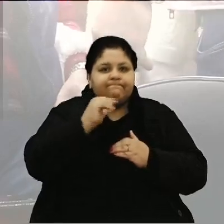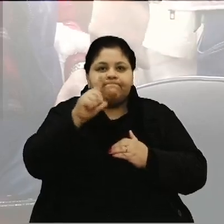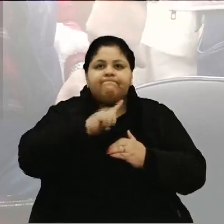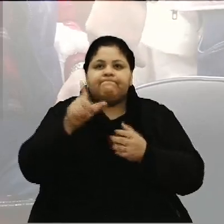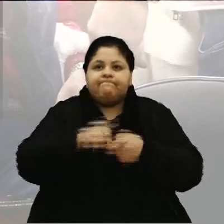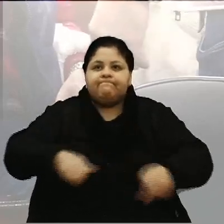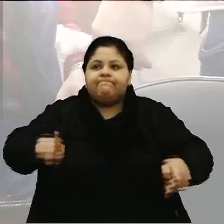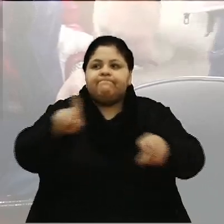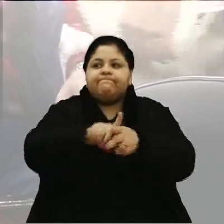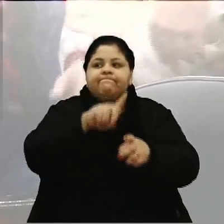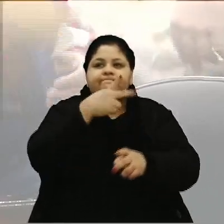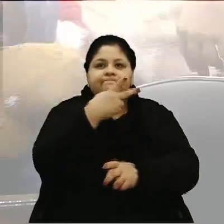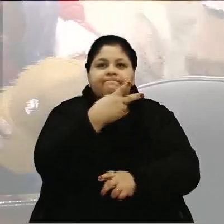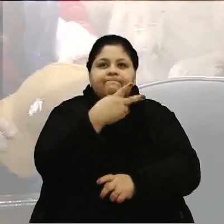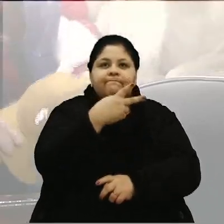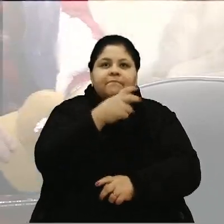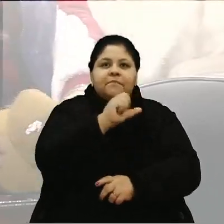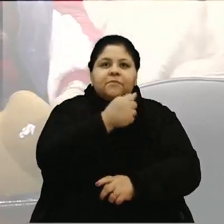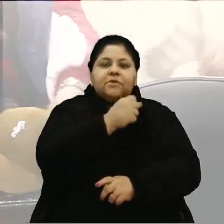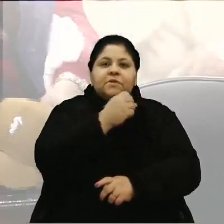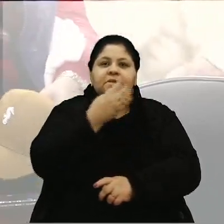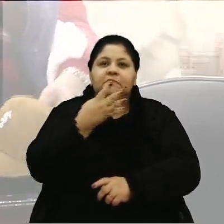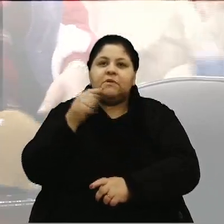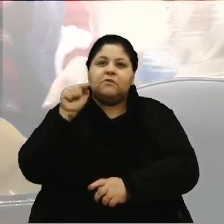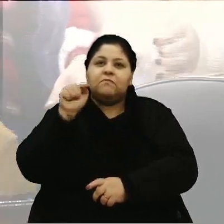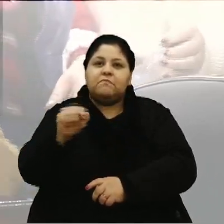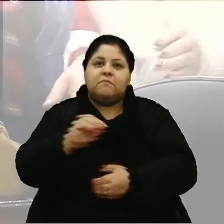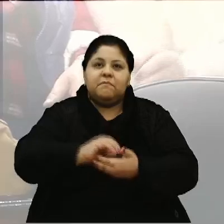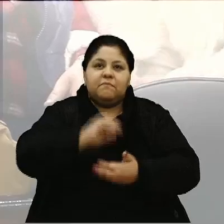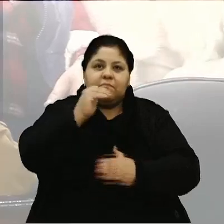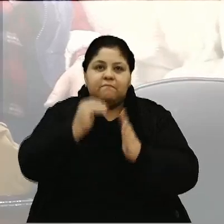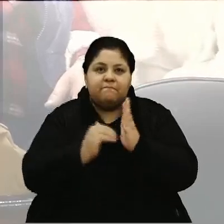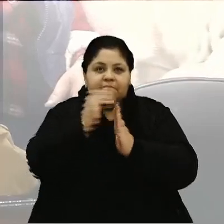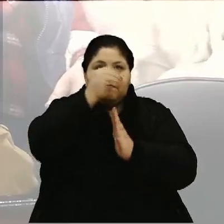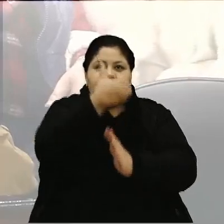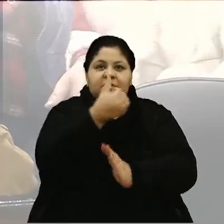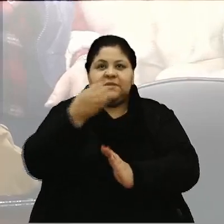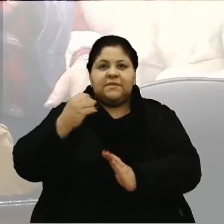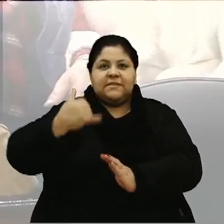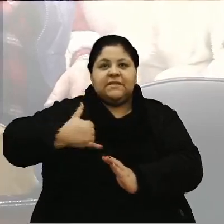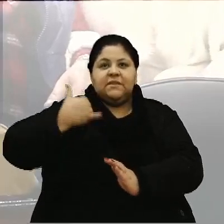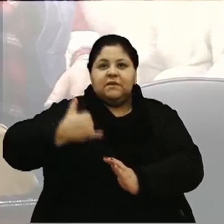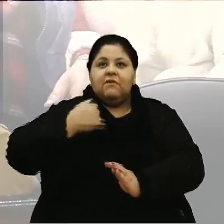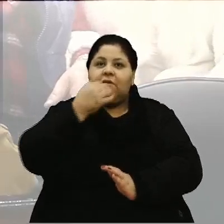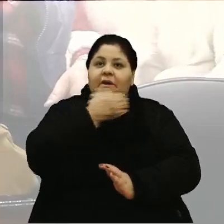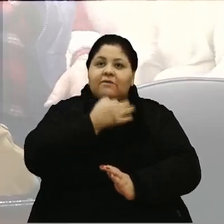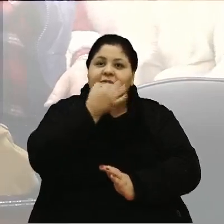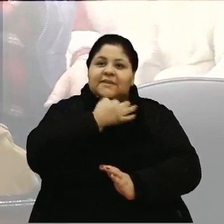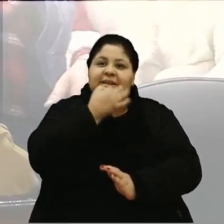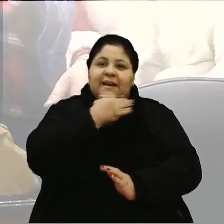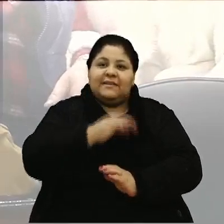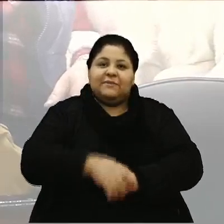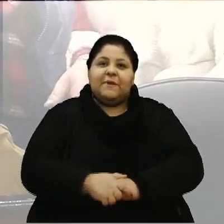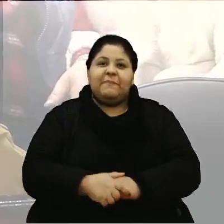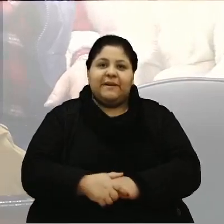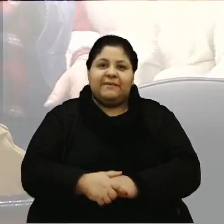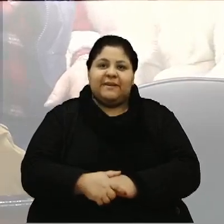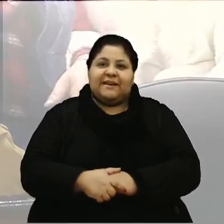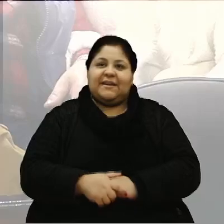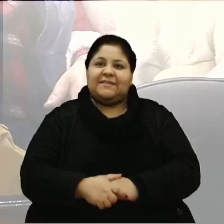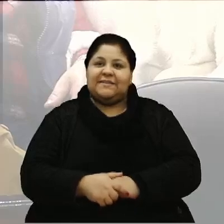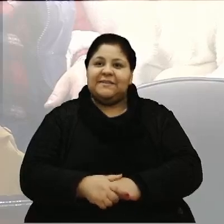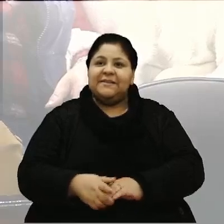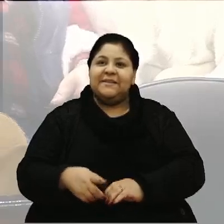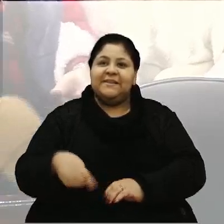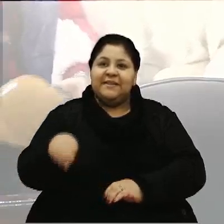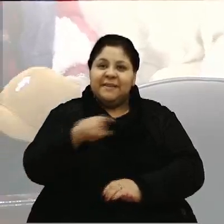de 84 mil idosos acima dos 60 anos no município de Caxias do Sul. E vai para 60 mil